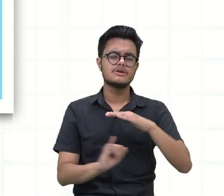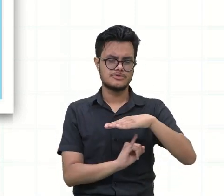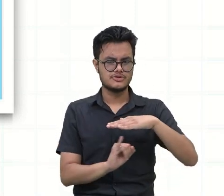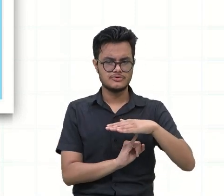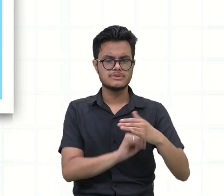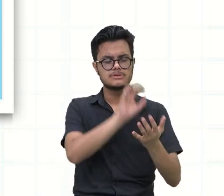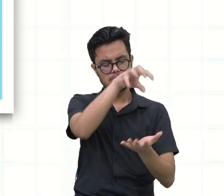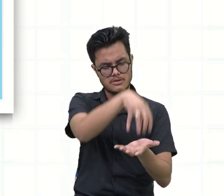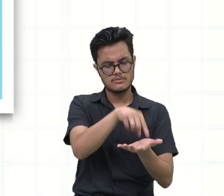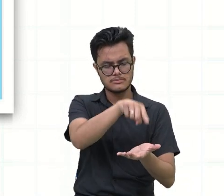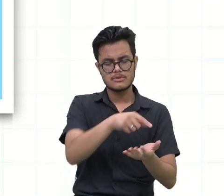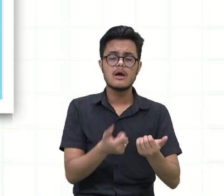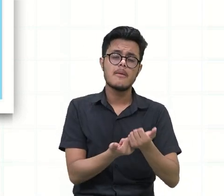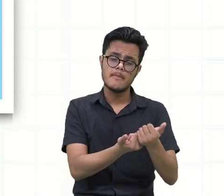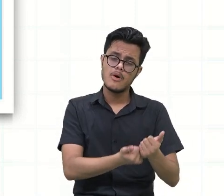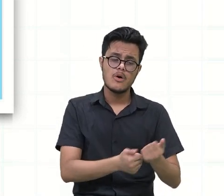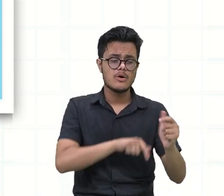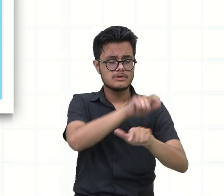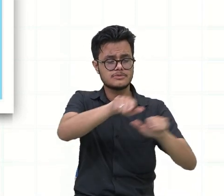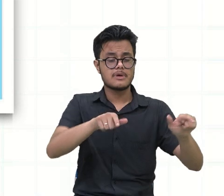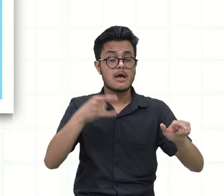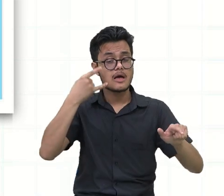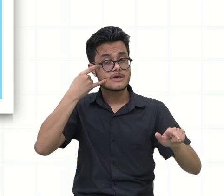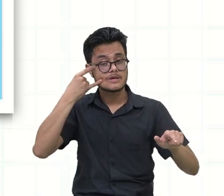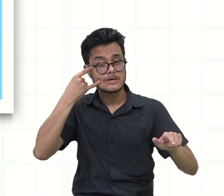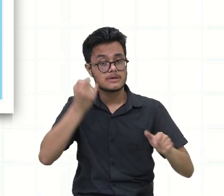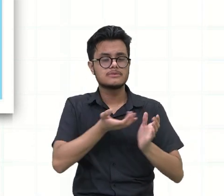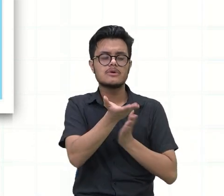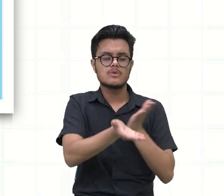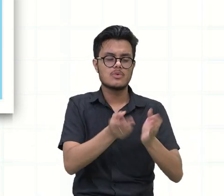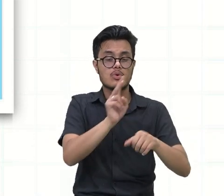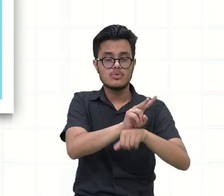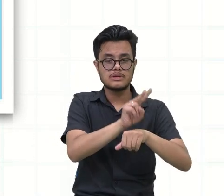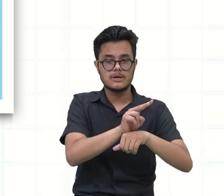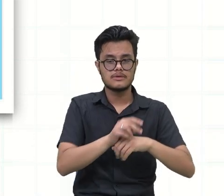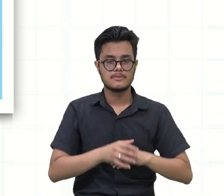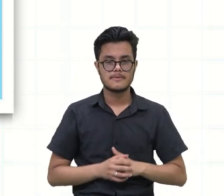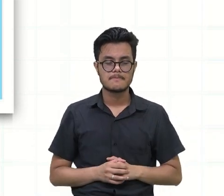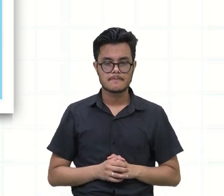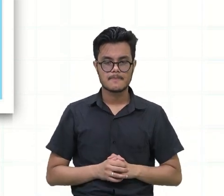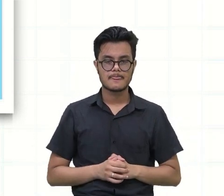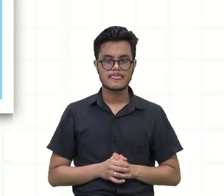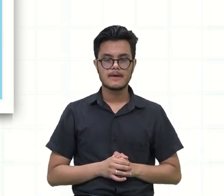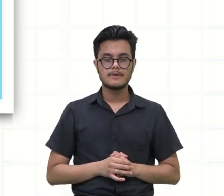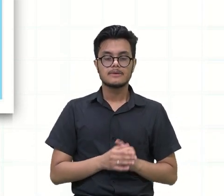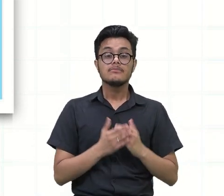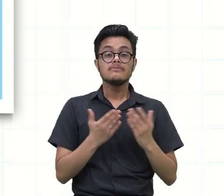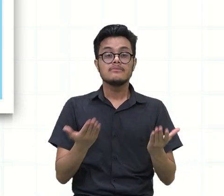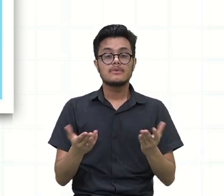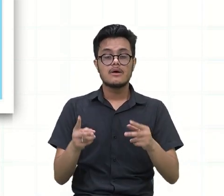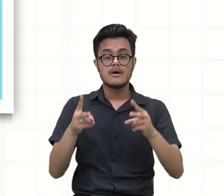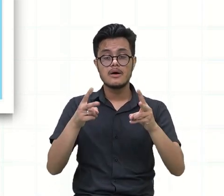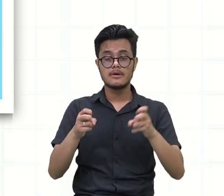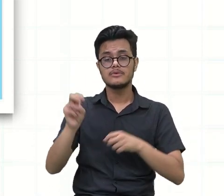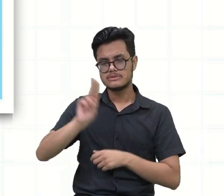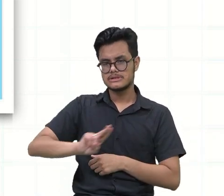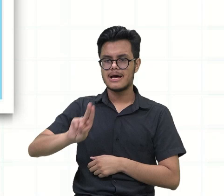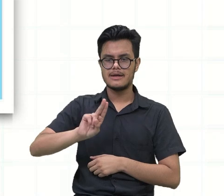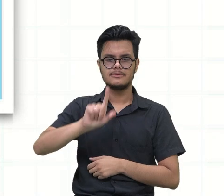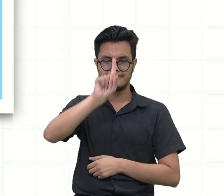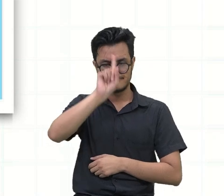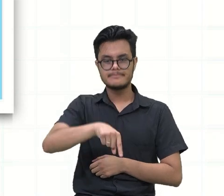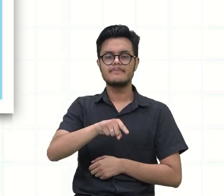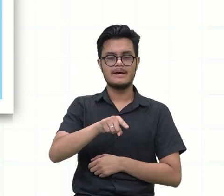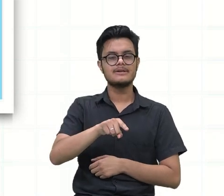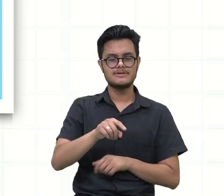onde essas crianças geralmente são amparadas, certo? Então, aí vocês estão percebendo o uso do imperativo,